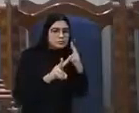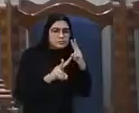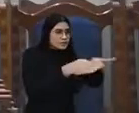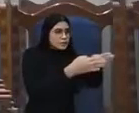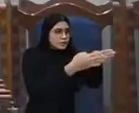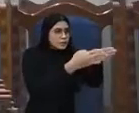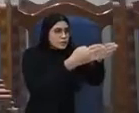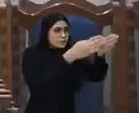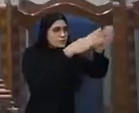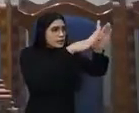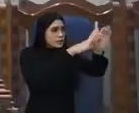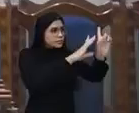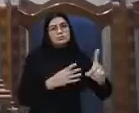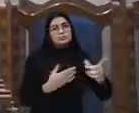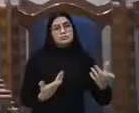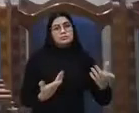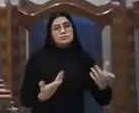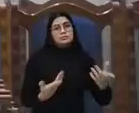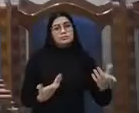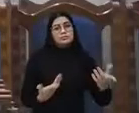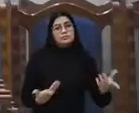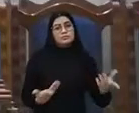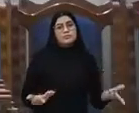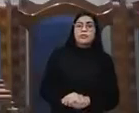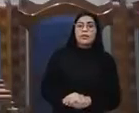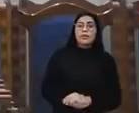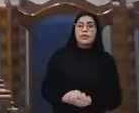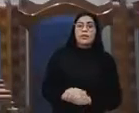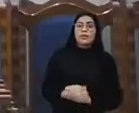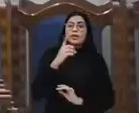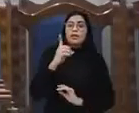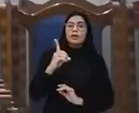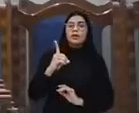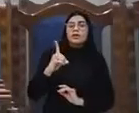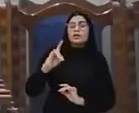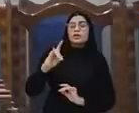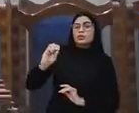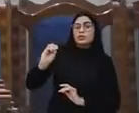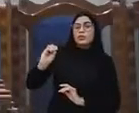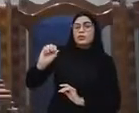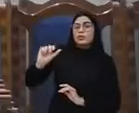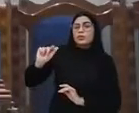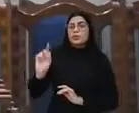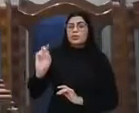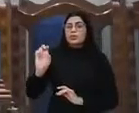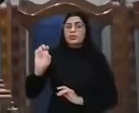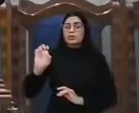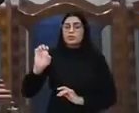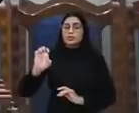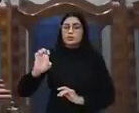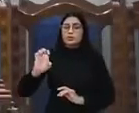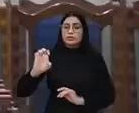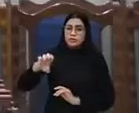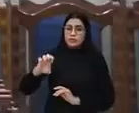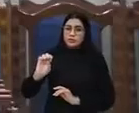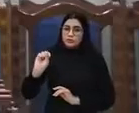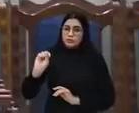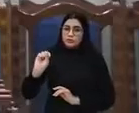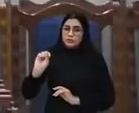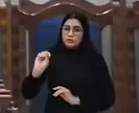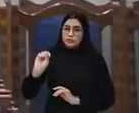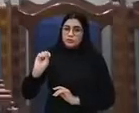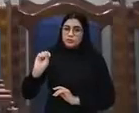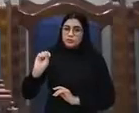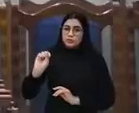e só encontrei Deus. Isso era Diógenes, escritor da época, historiador, e ele querendo mostrar que Atenas